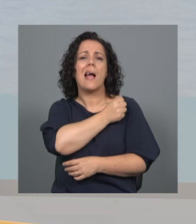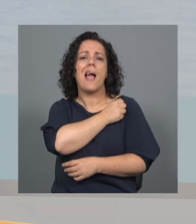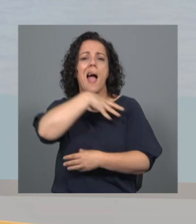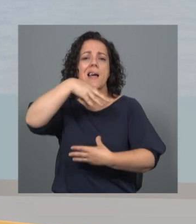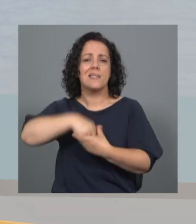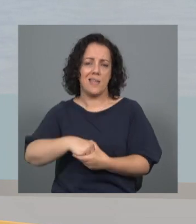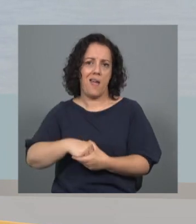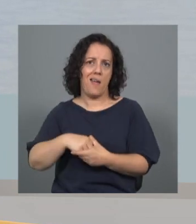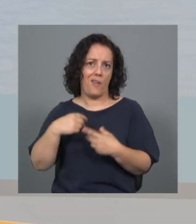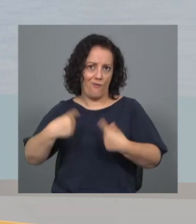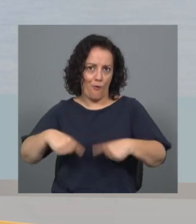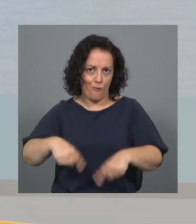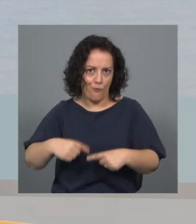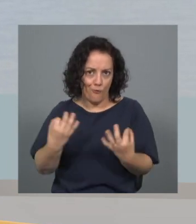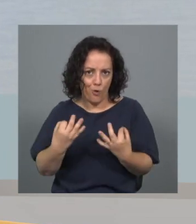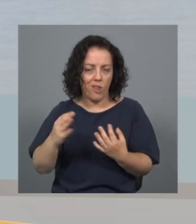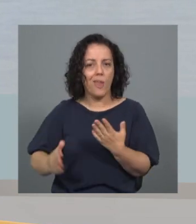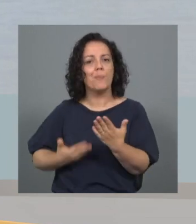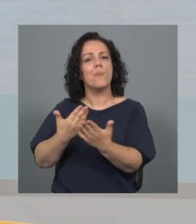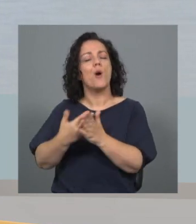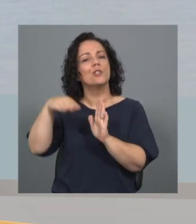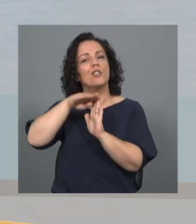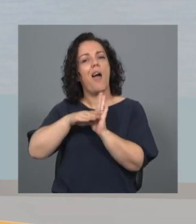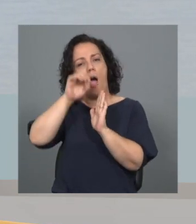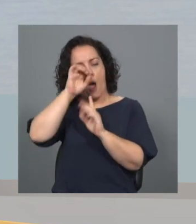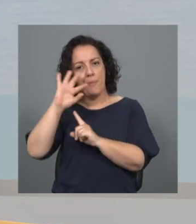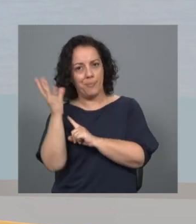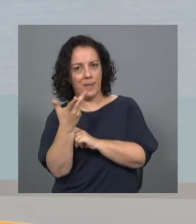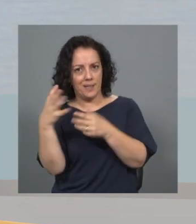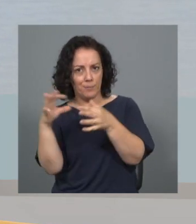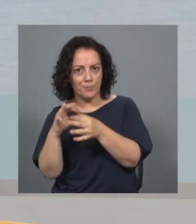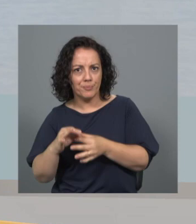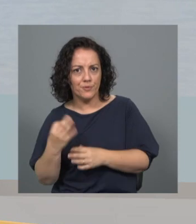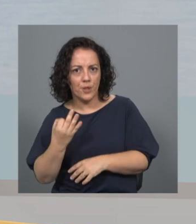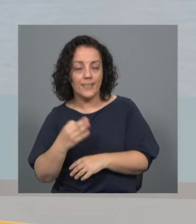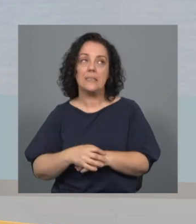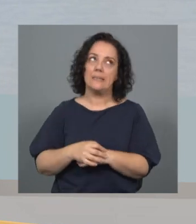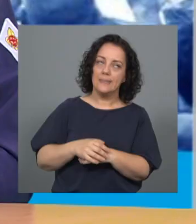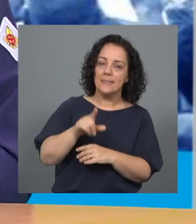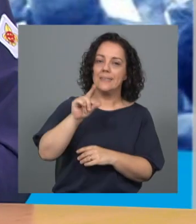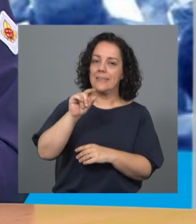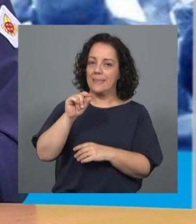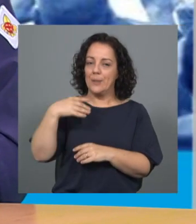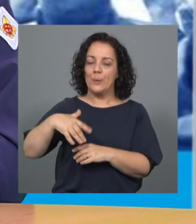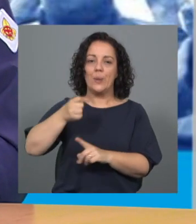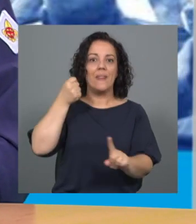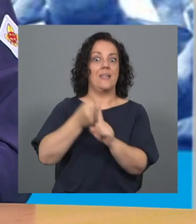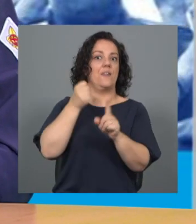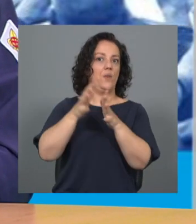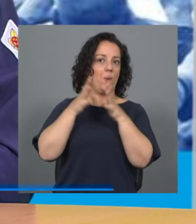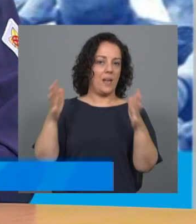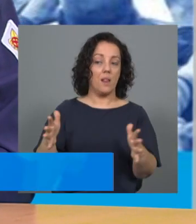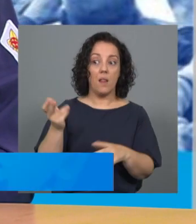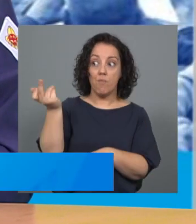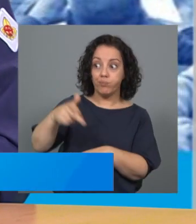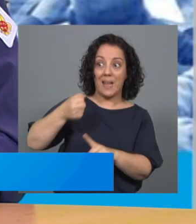com propostas de cuidado da casa comum? Esse realmente também foi um desafio tremendo e os desafios quando